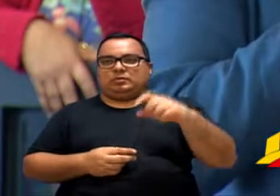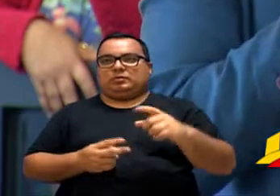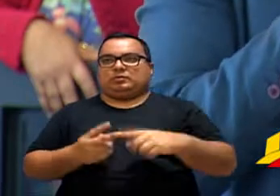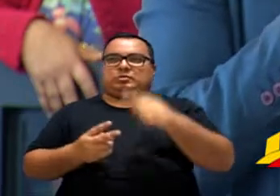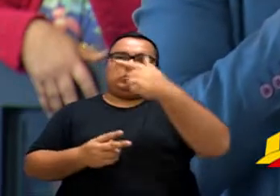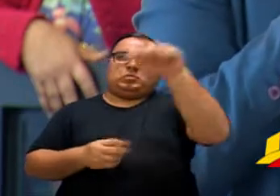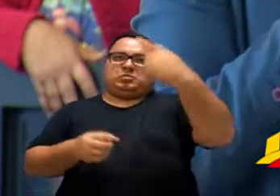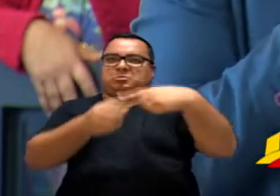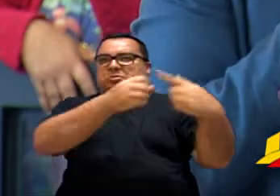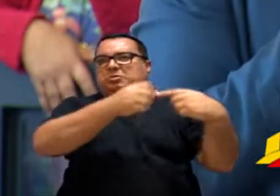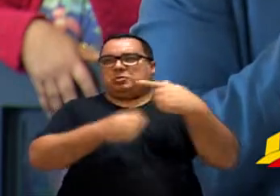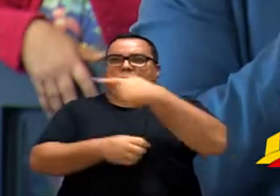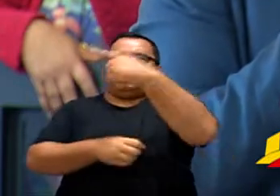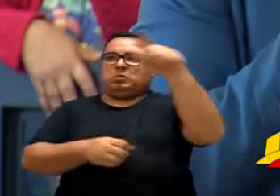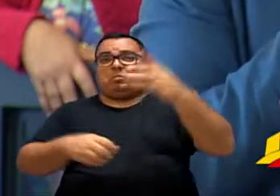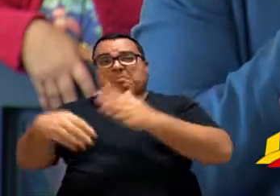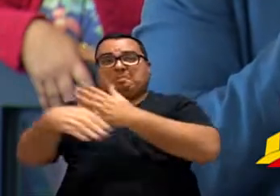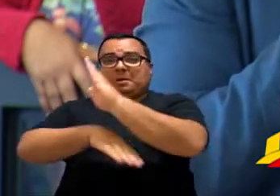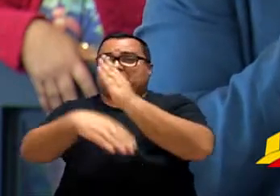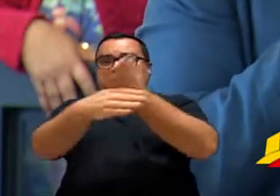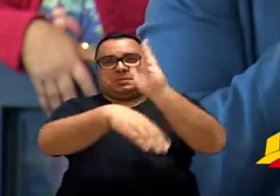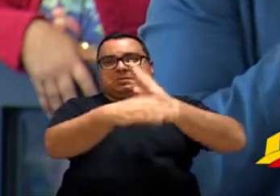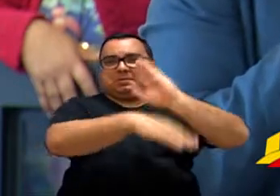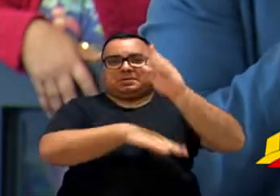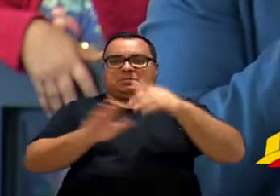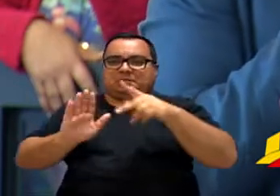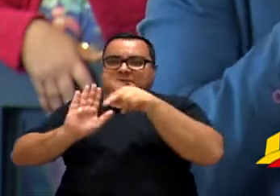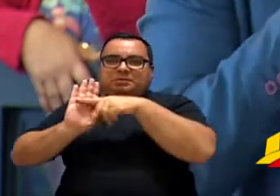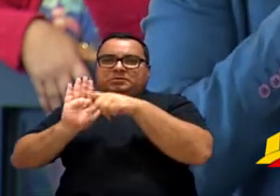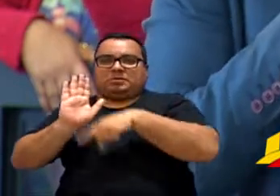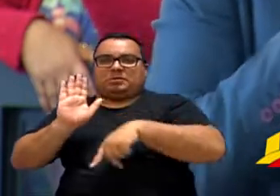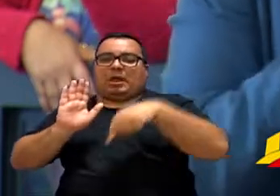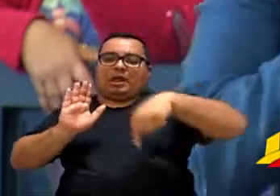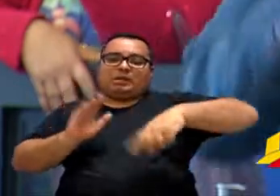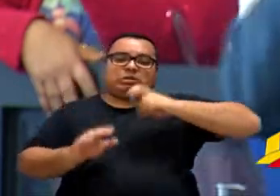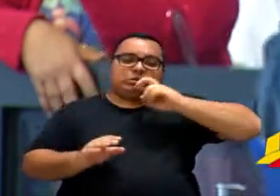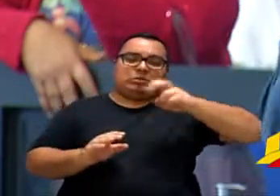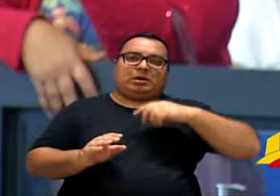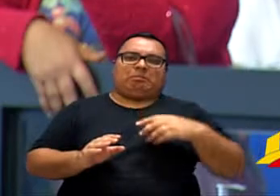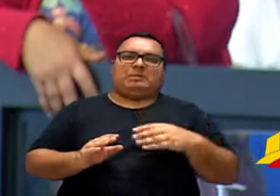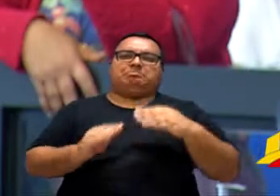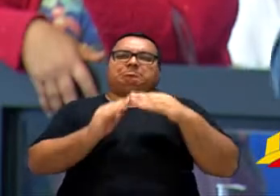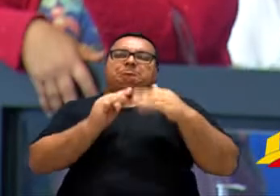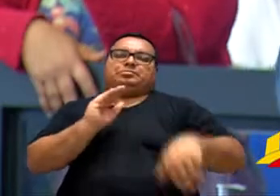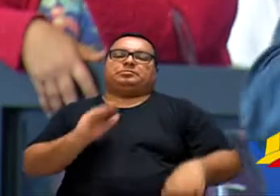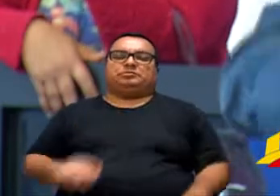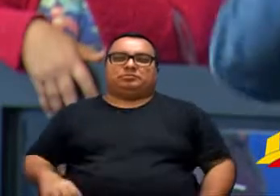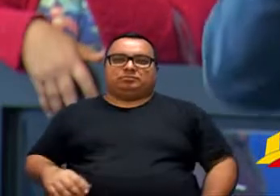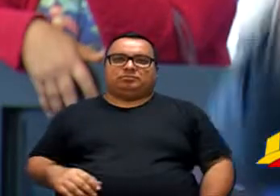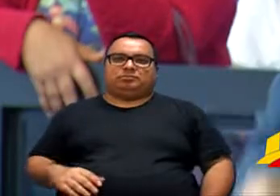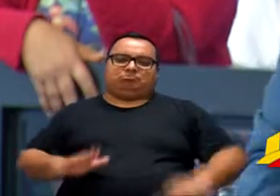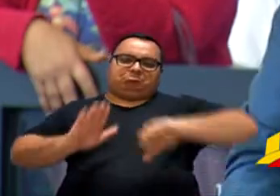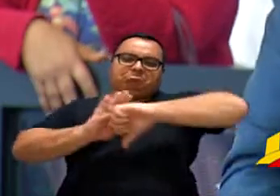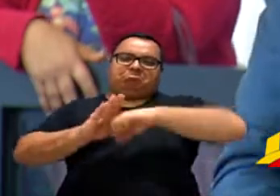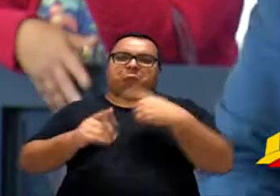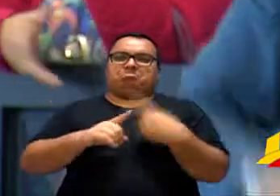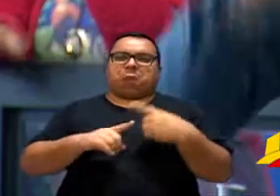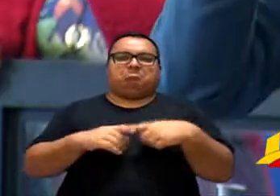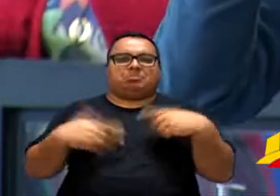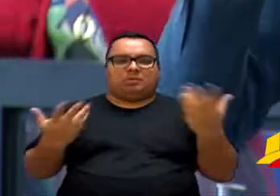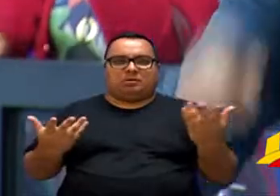O que que está acontecendo aqui na comissão de justiça por que que está não está obedecendo o Regimento Interno